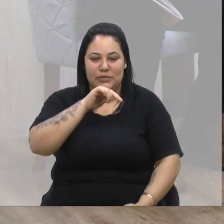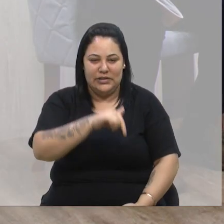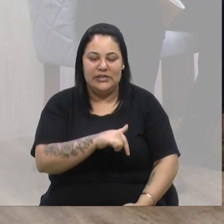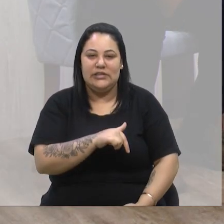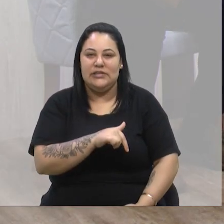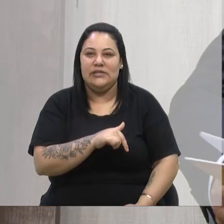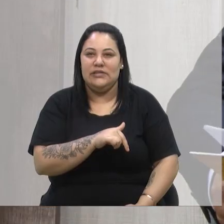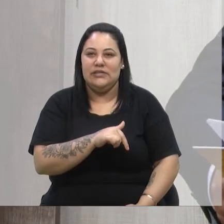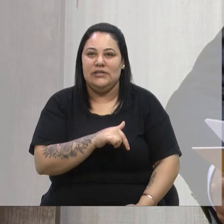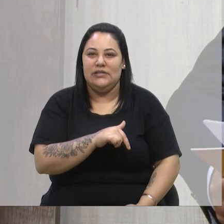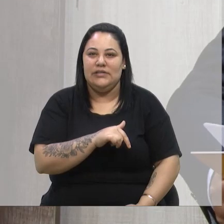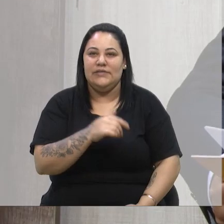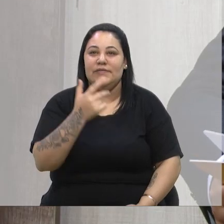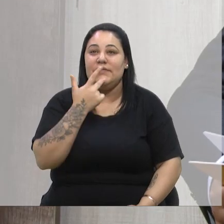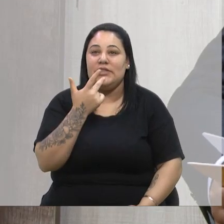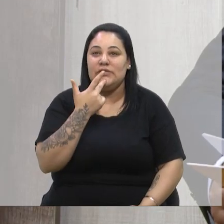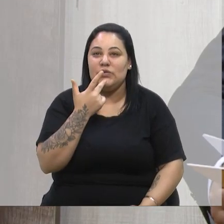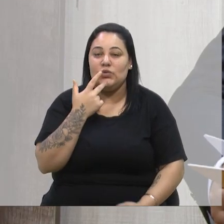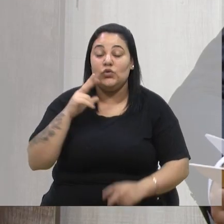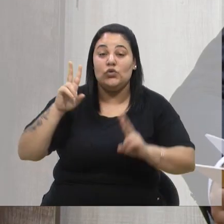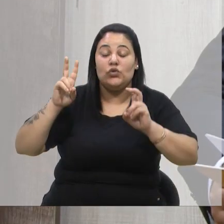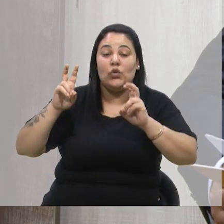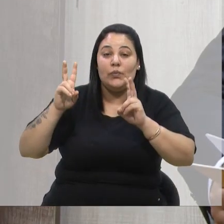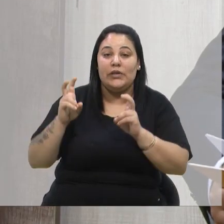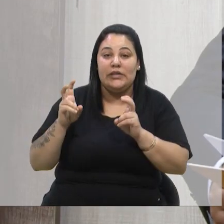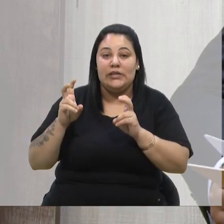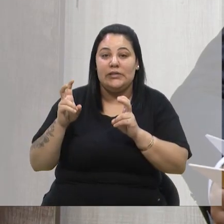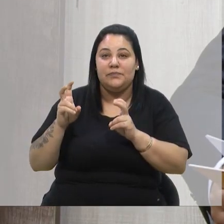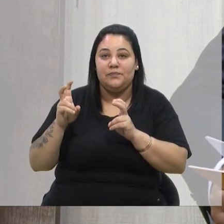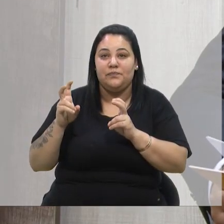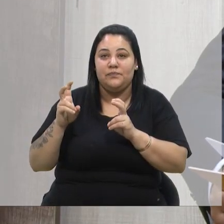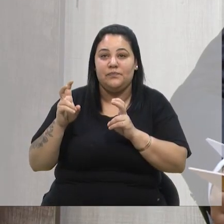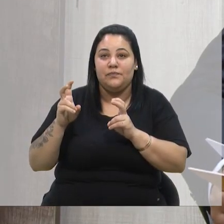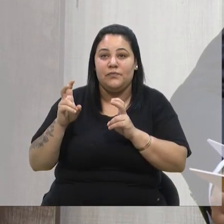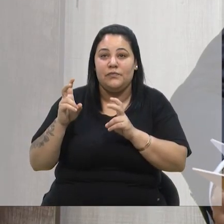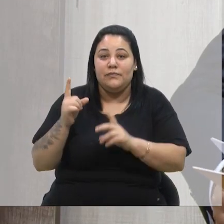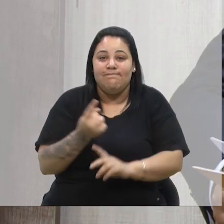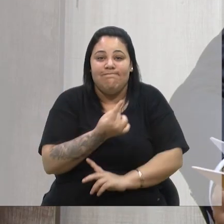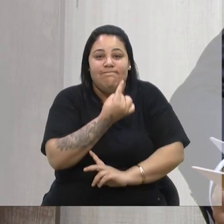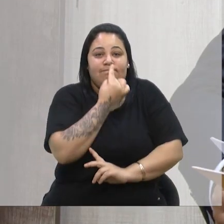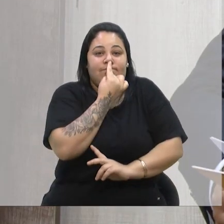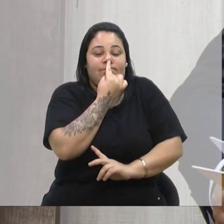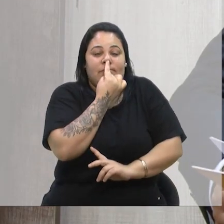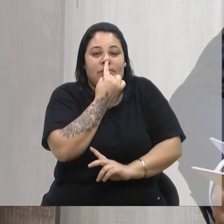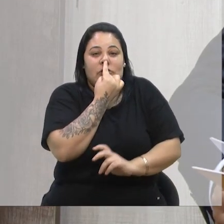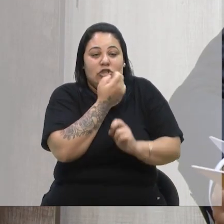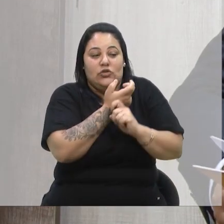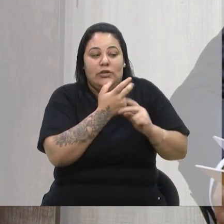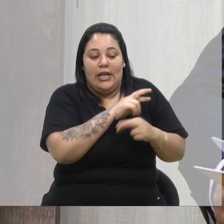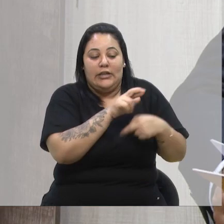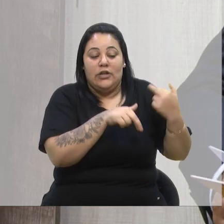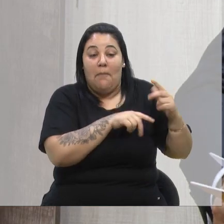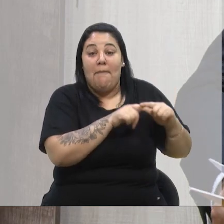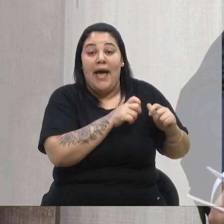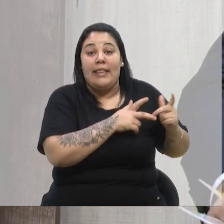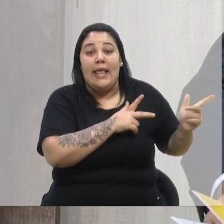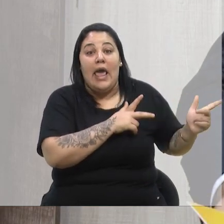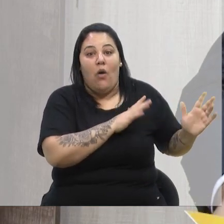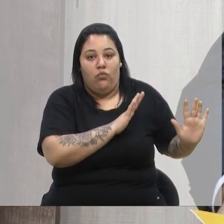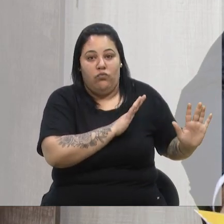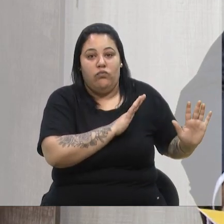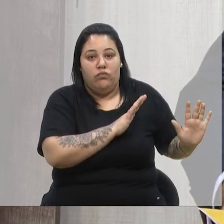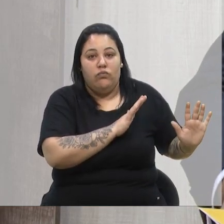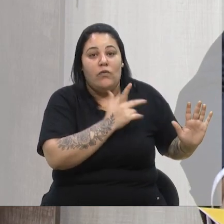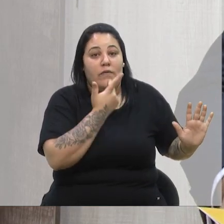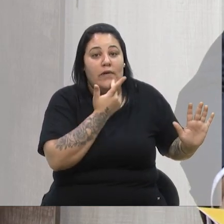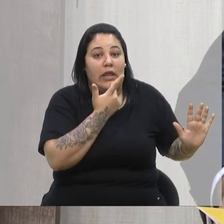apego material e ele serve como gancho, muito especialmente na metade inicial da